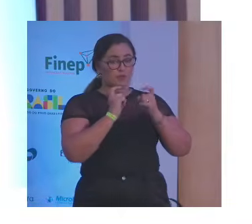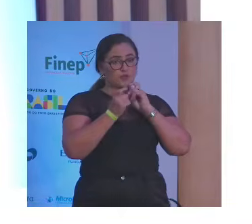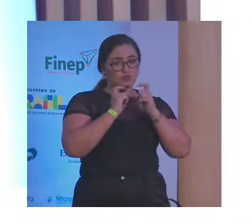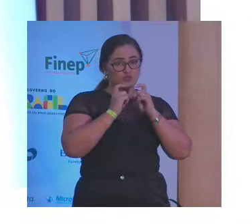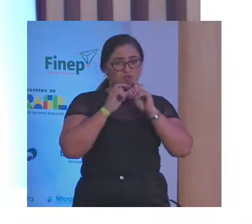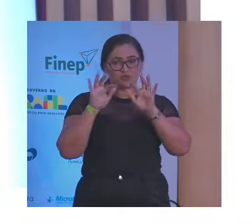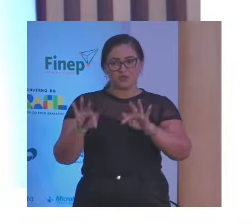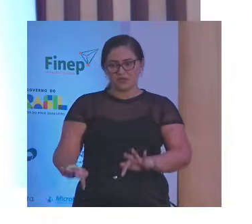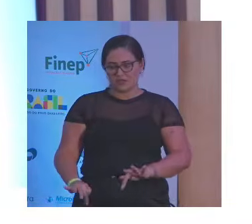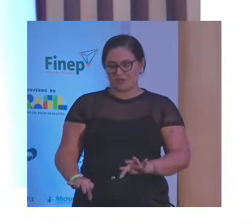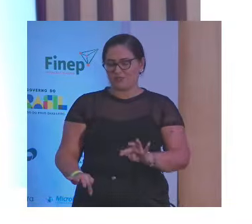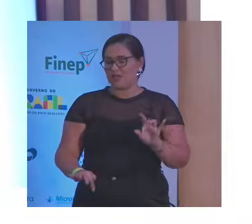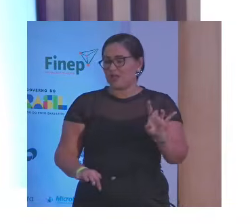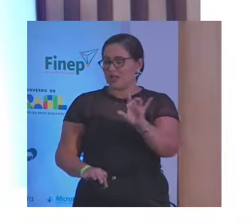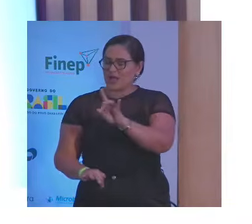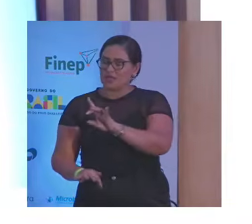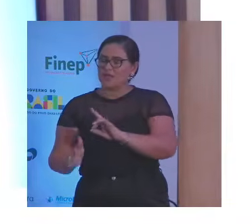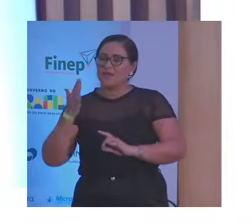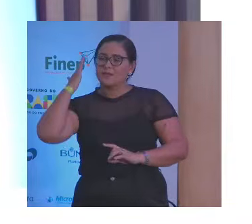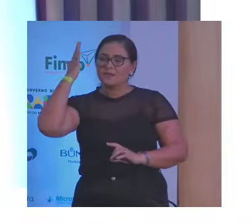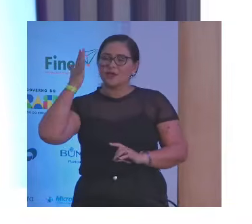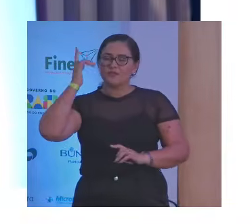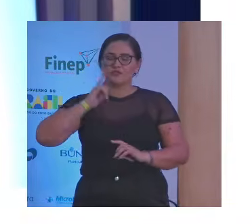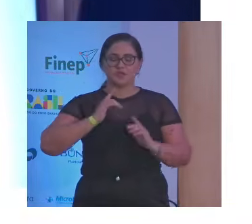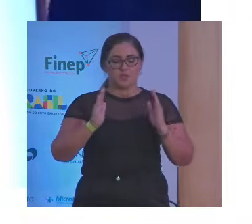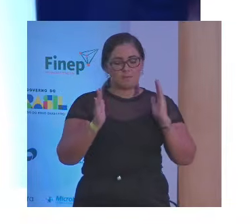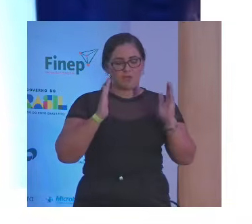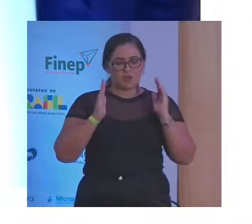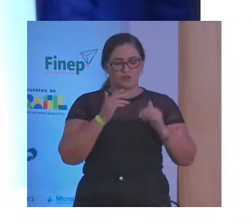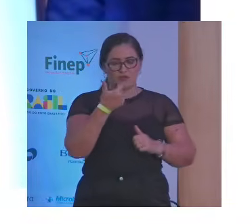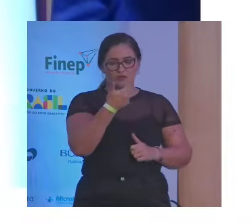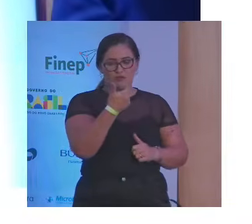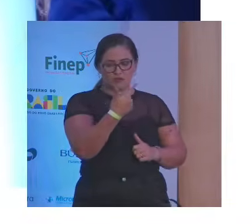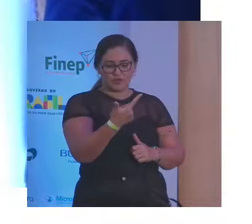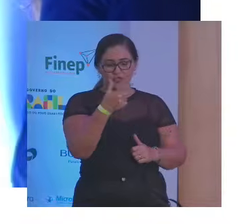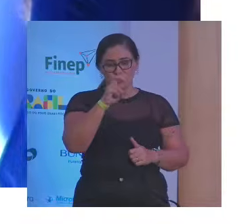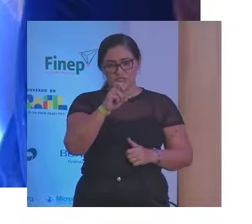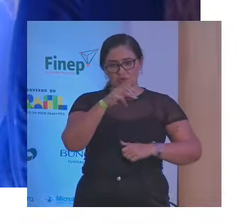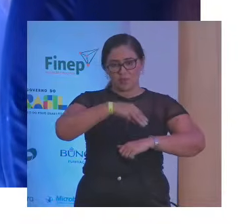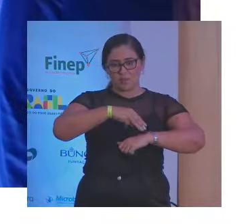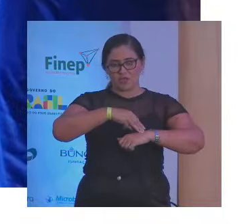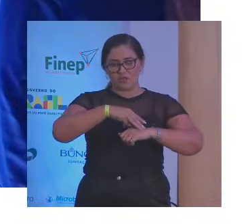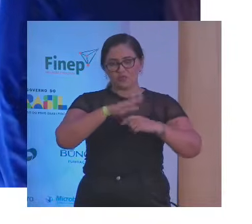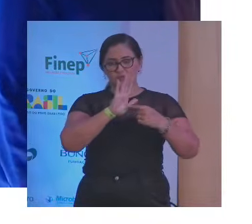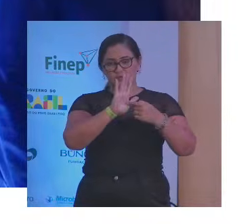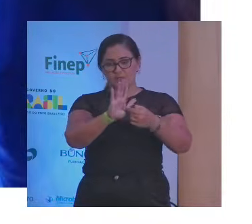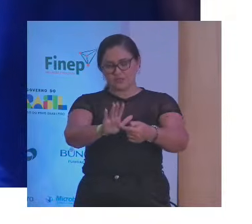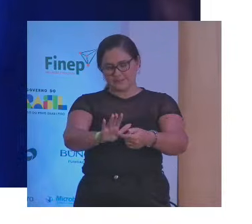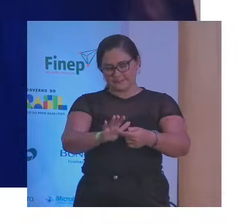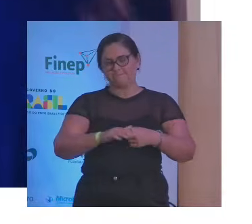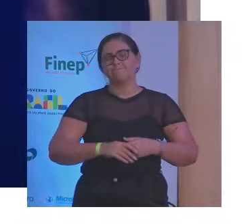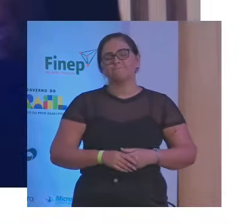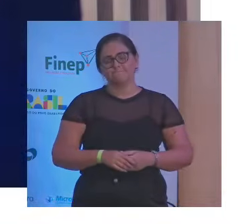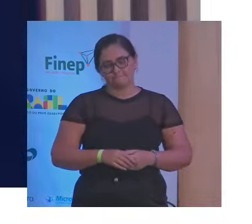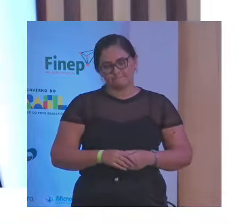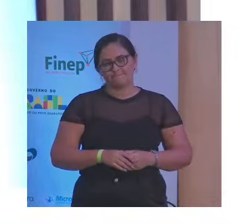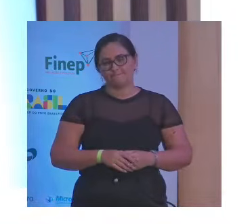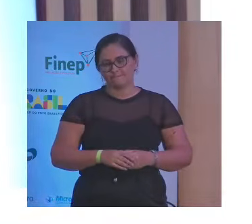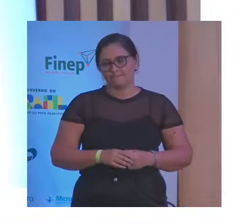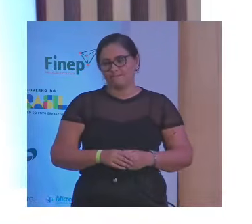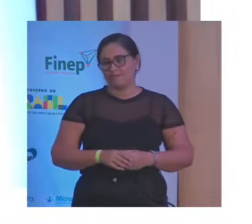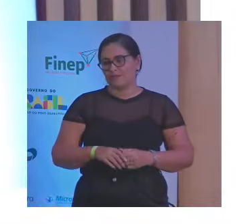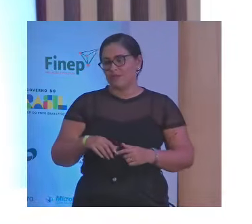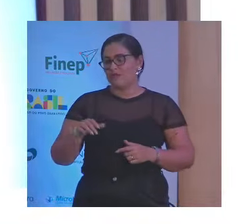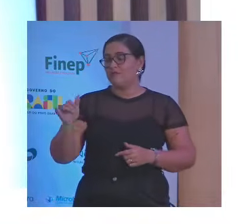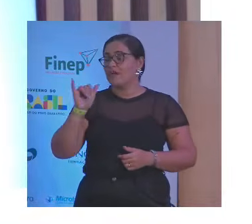final. Cada um dos panelistas terá um período de 25 minutos para a sua apresentação e que